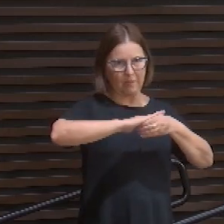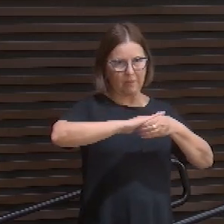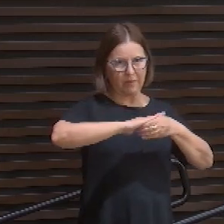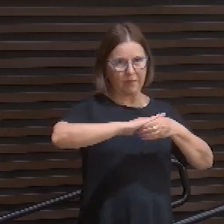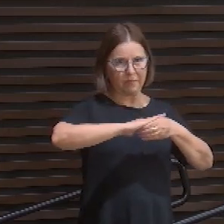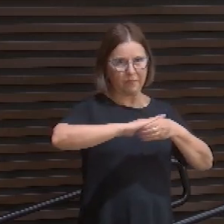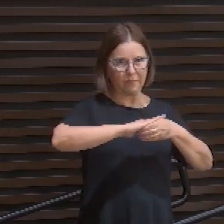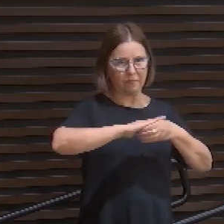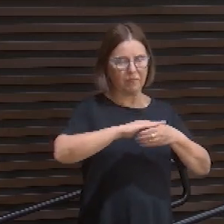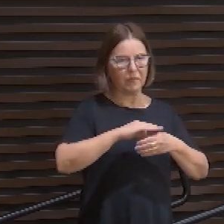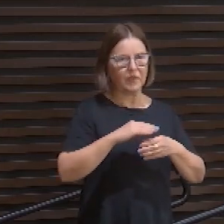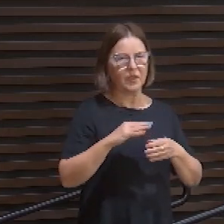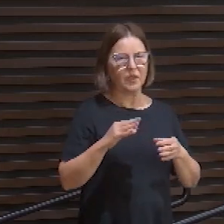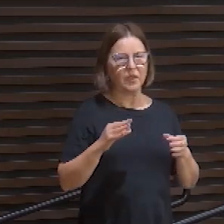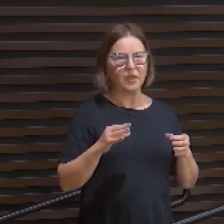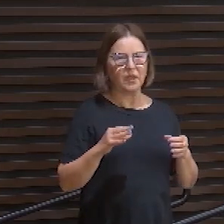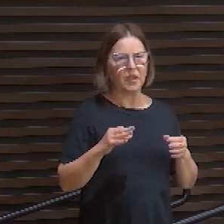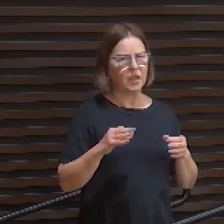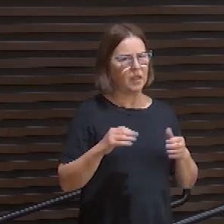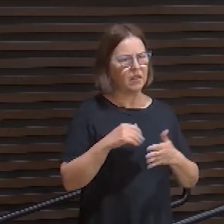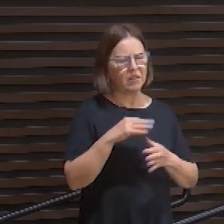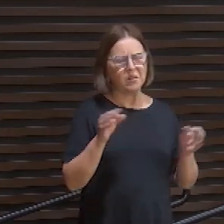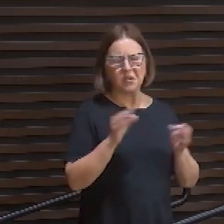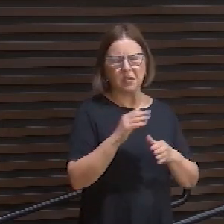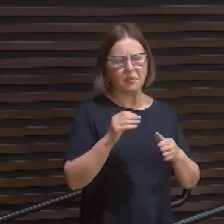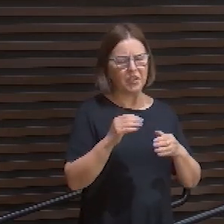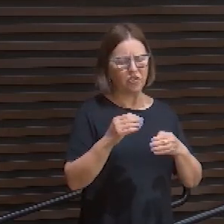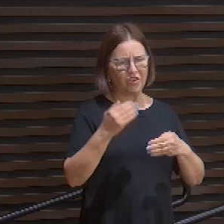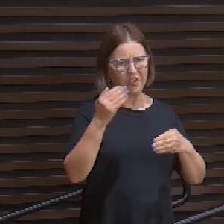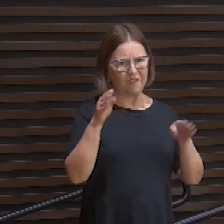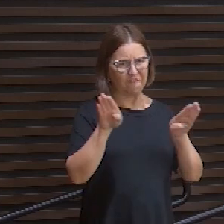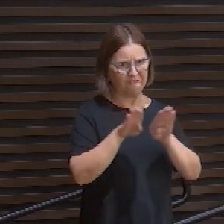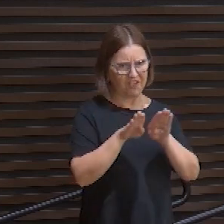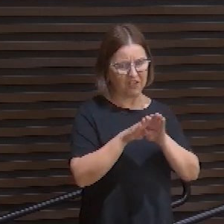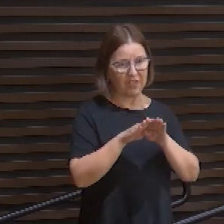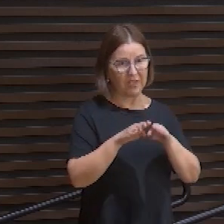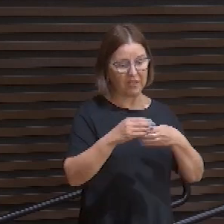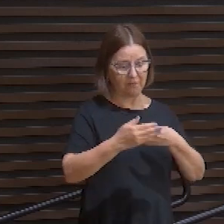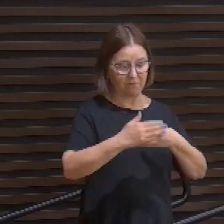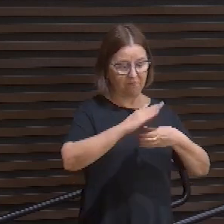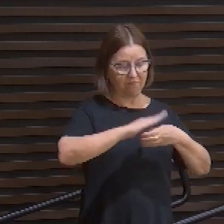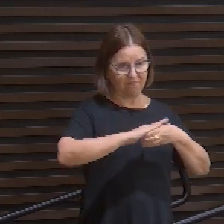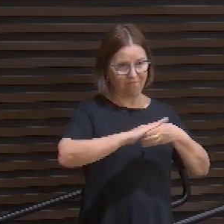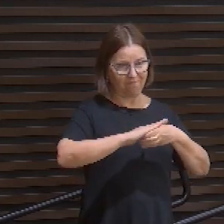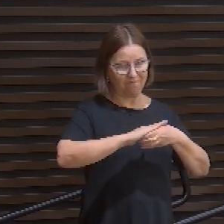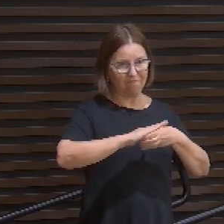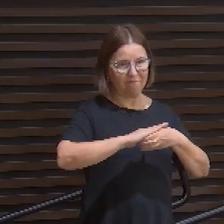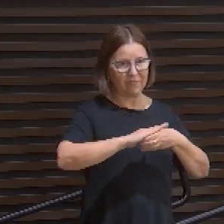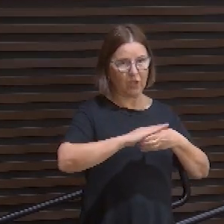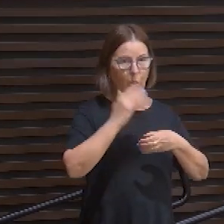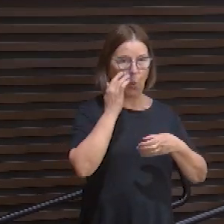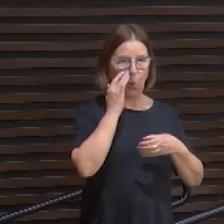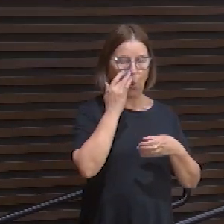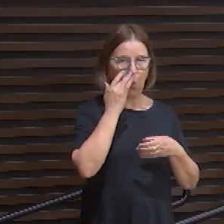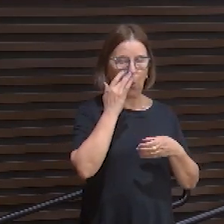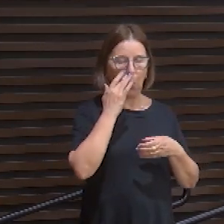de ouro, era o propiciatório. Esse propiciatório